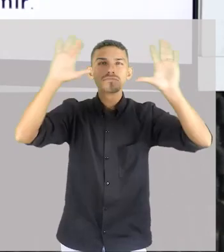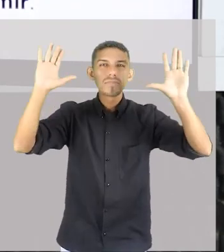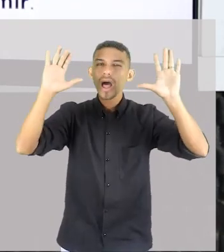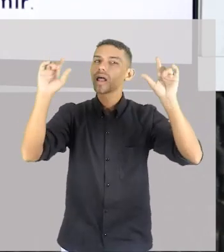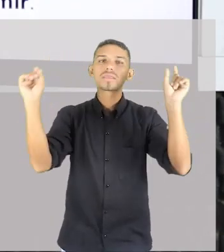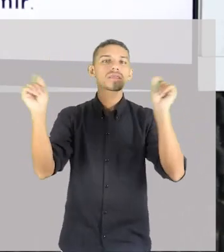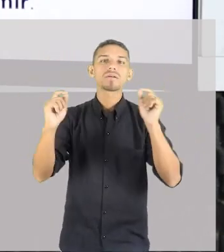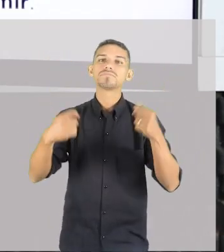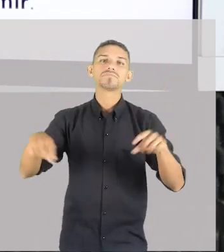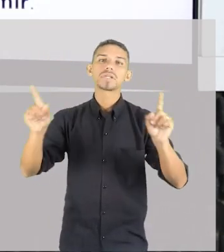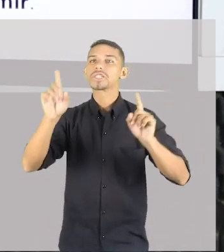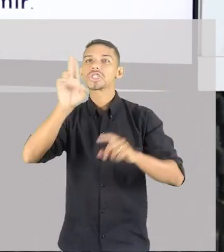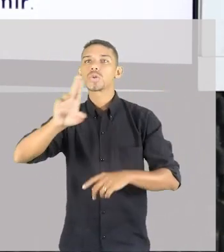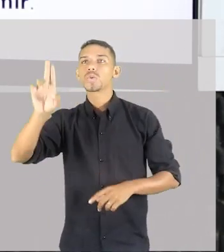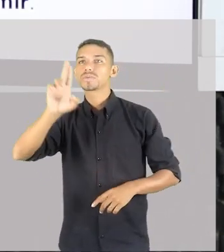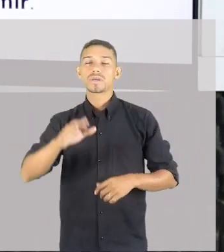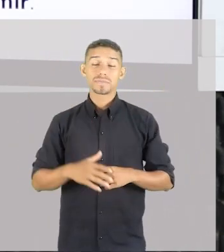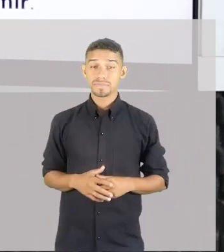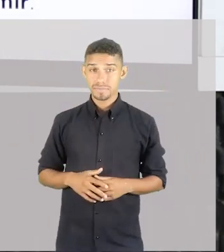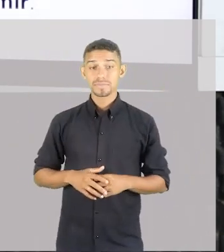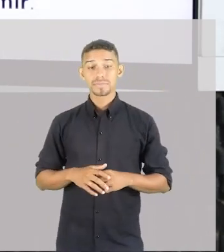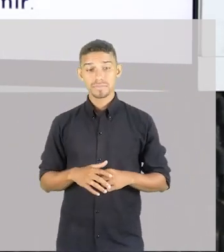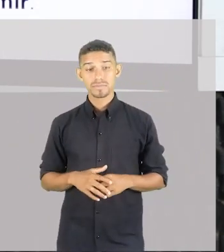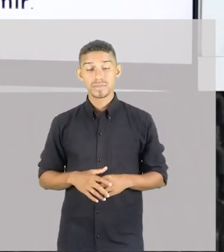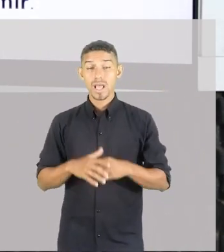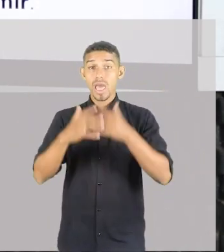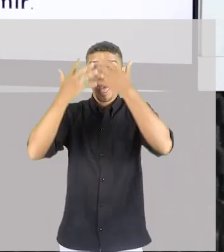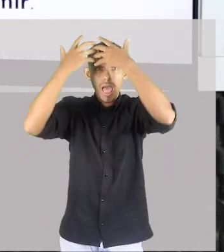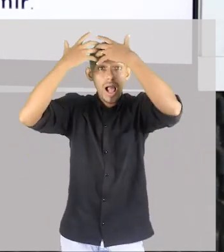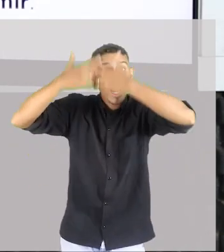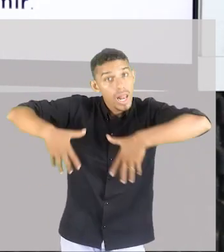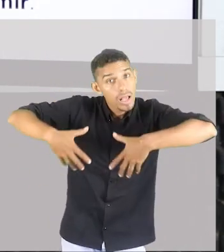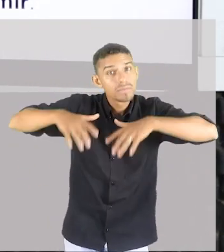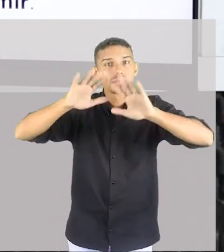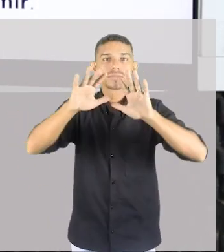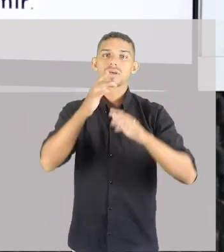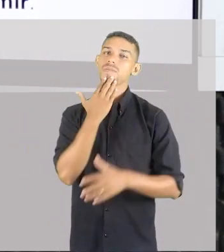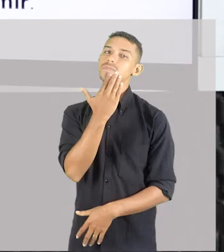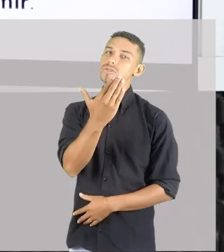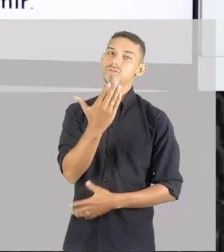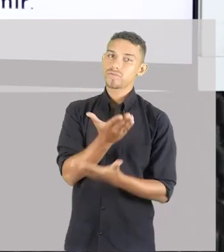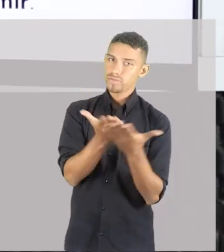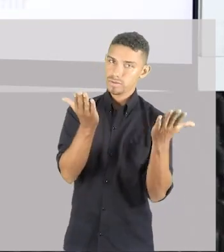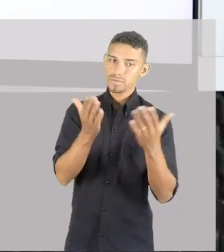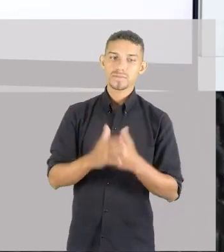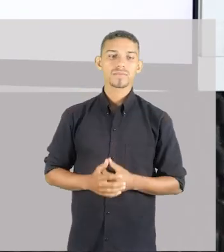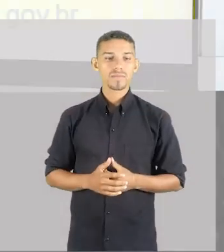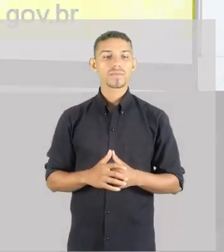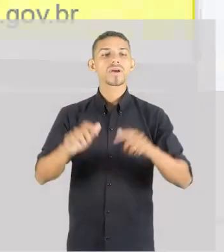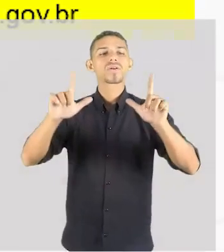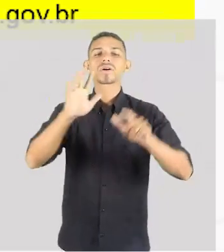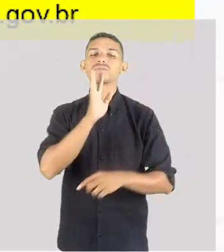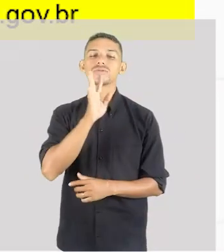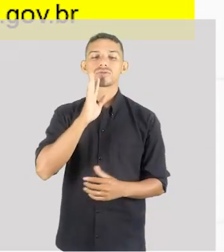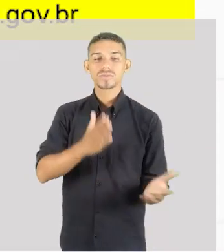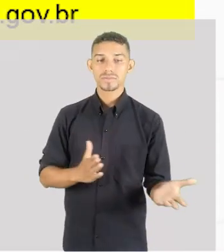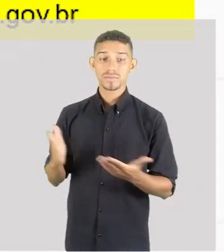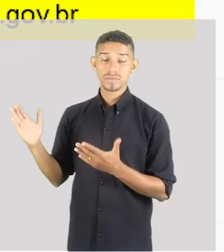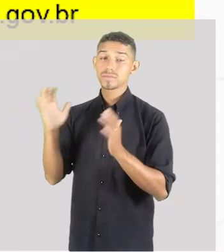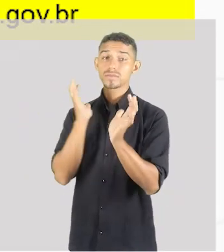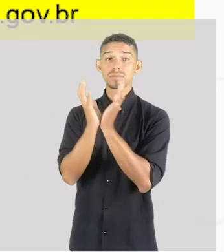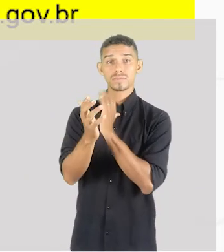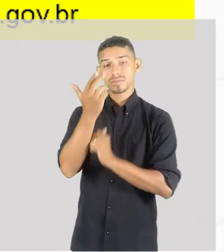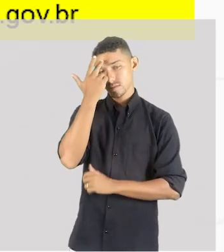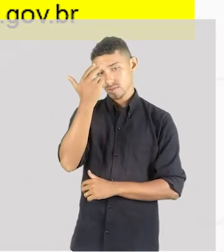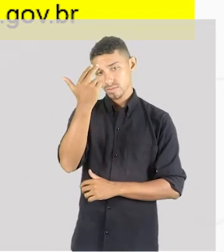e não precisa consumir. Quebrem este paradigma. É o pedido que eu faço para vocês. Um local para se conhecer, o